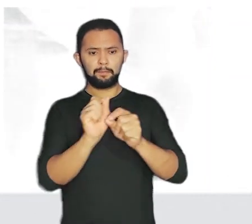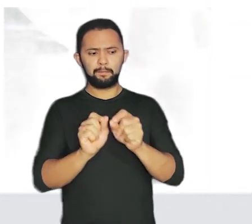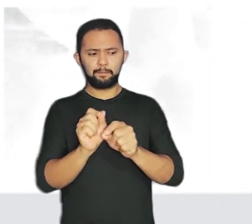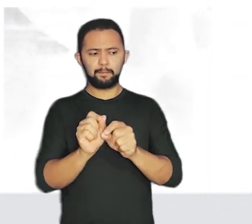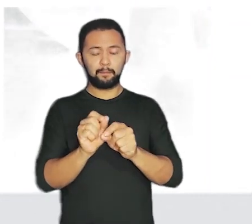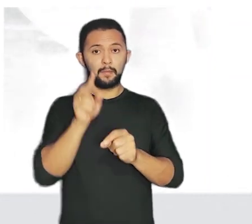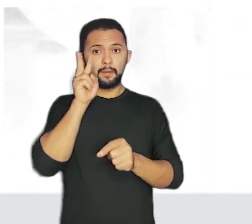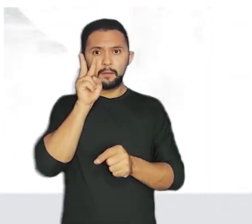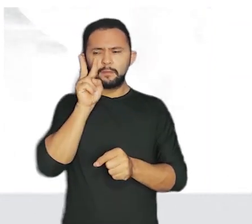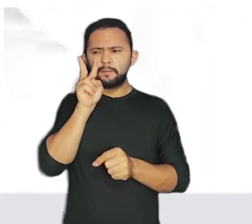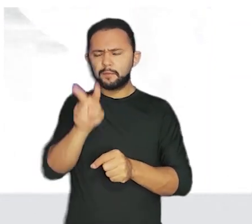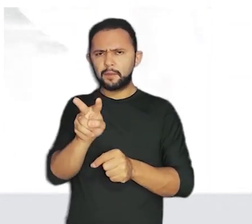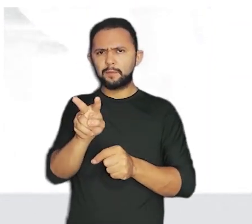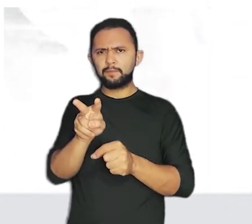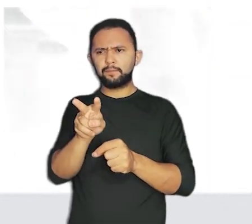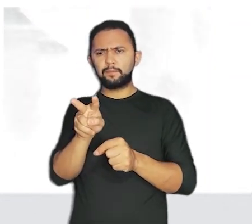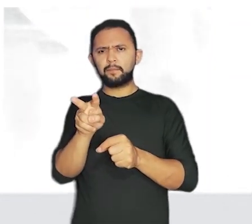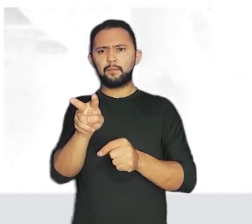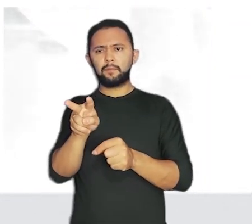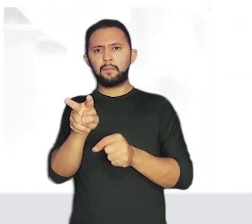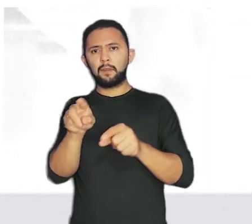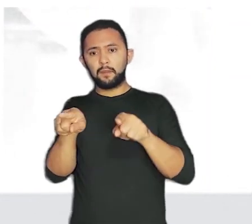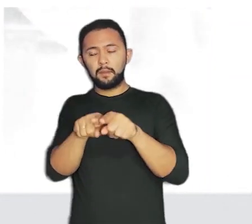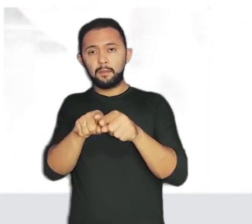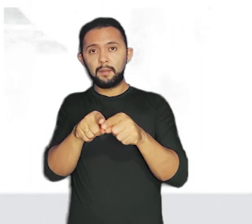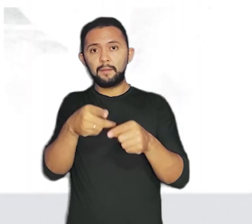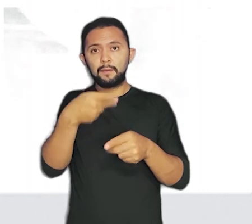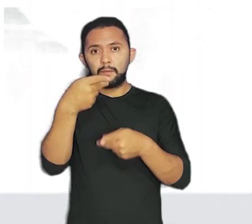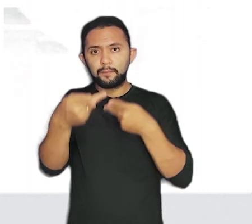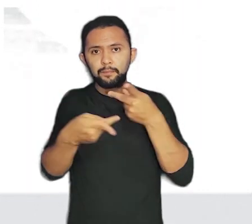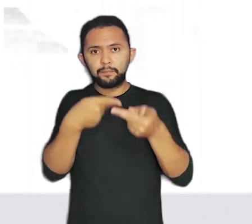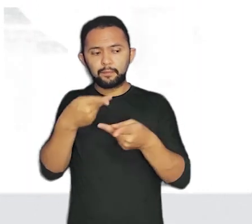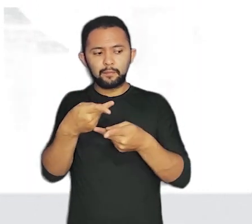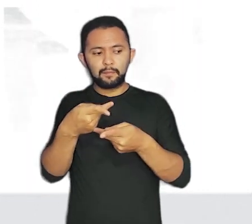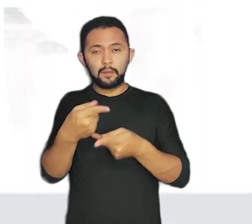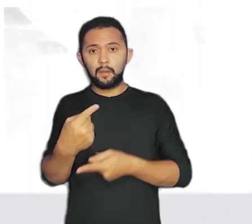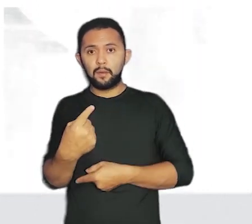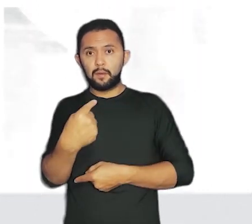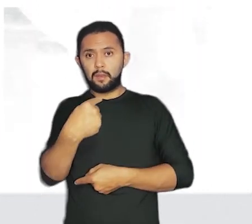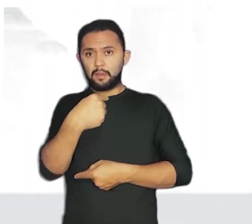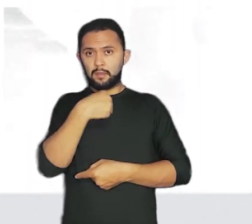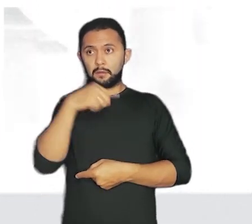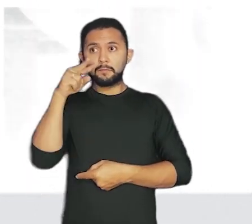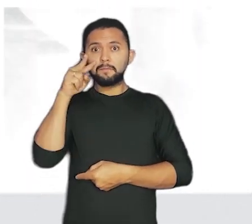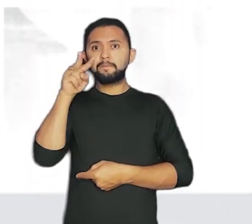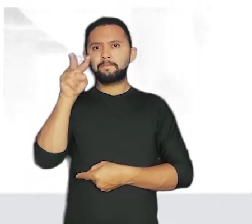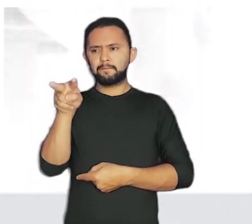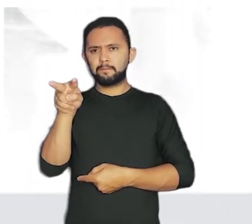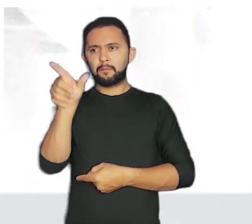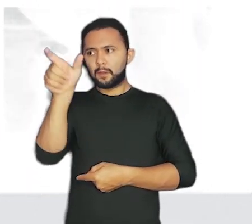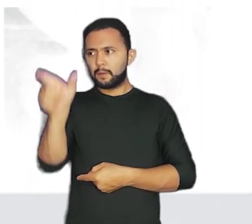verbo dizer. Assim que vi. Quem que viu? Assim que eu vi. Eu